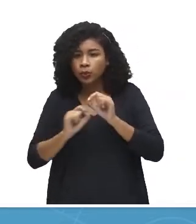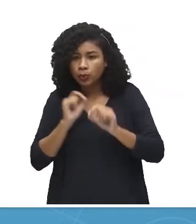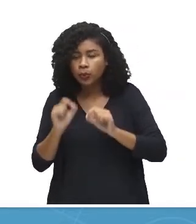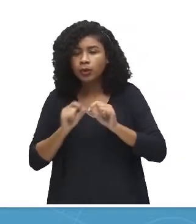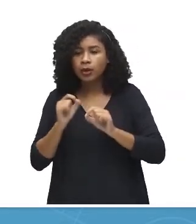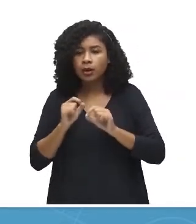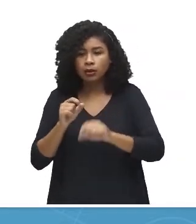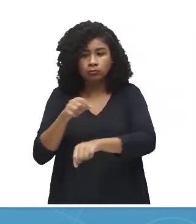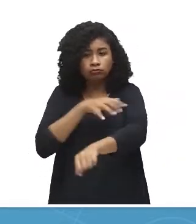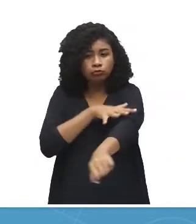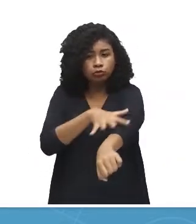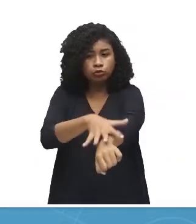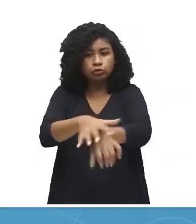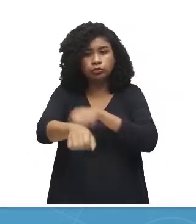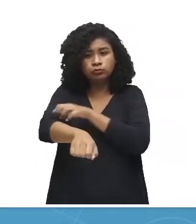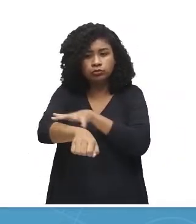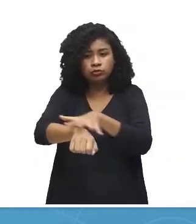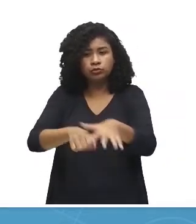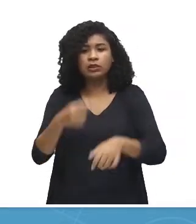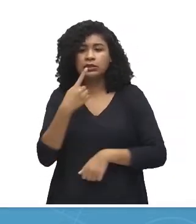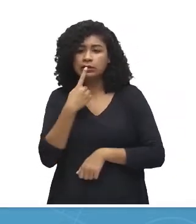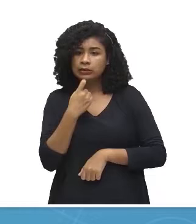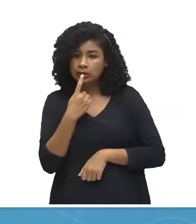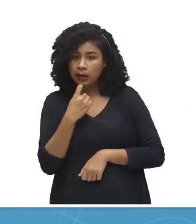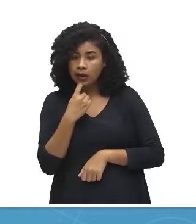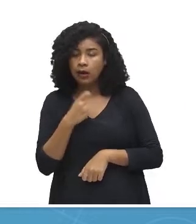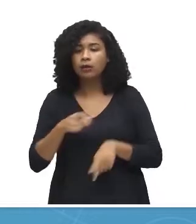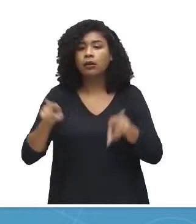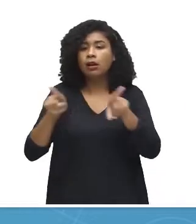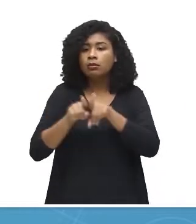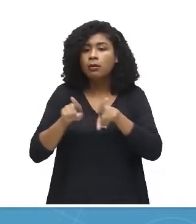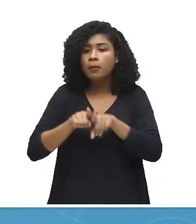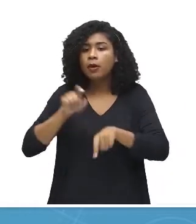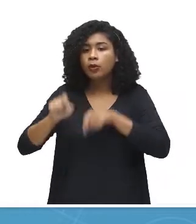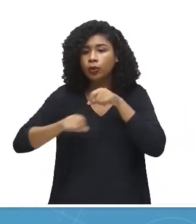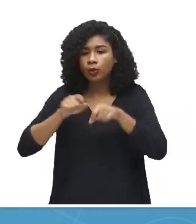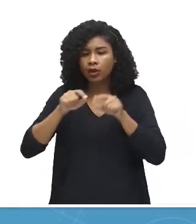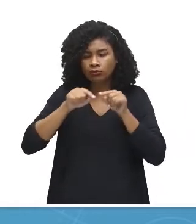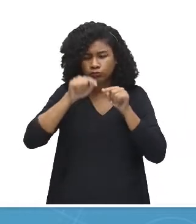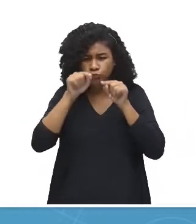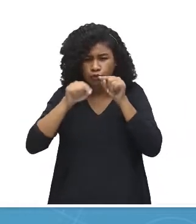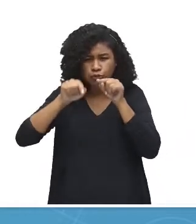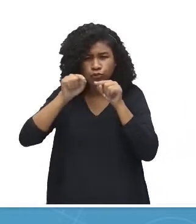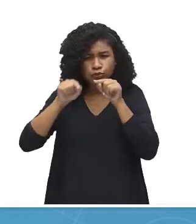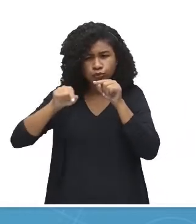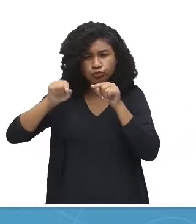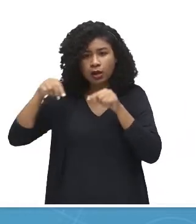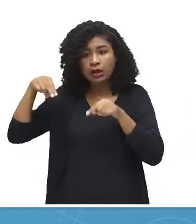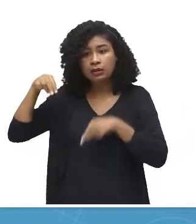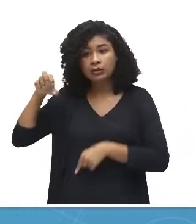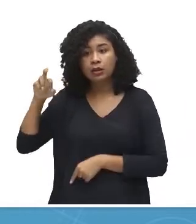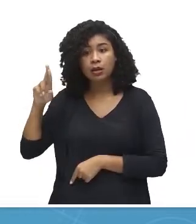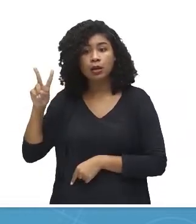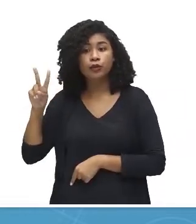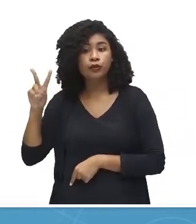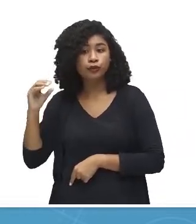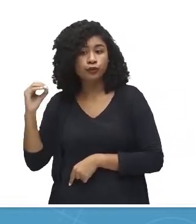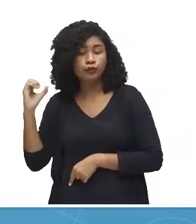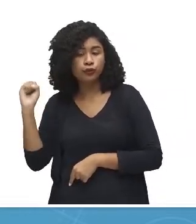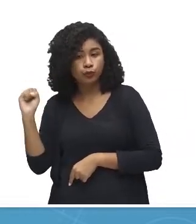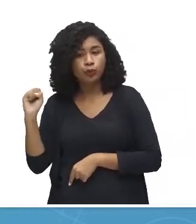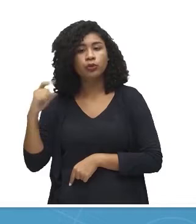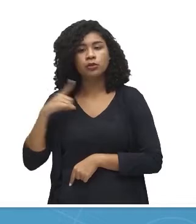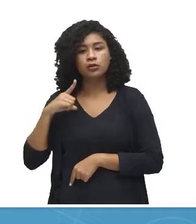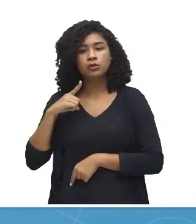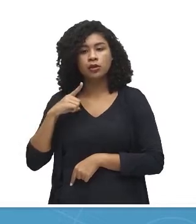vasos sanguíneos, né? Vão estar ali por onde a terminação nervosa vai passar. E aí, essa é o que a gente